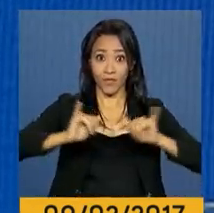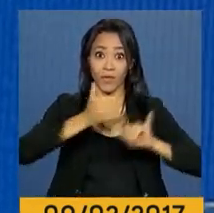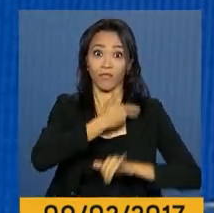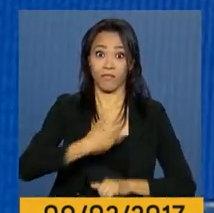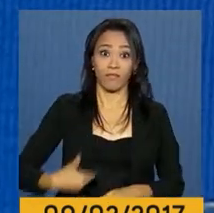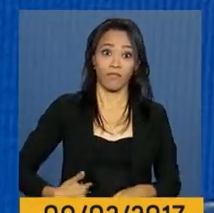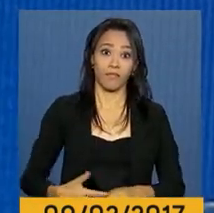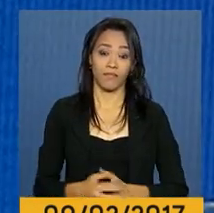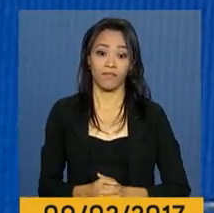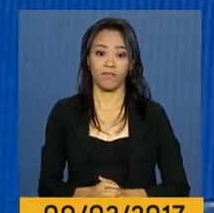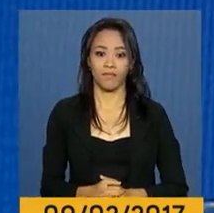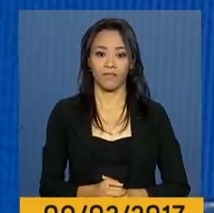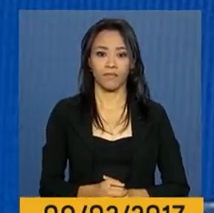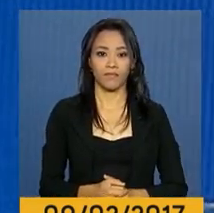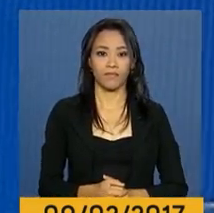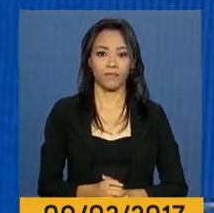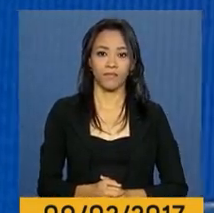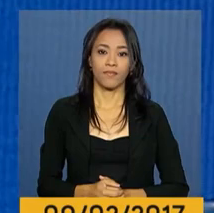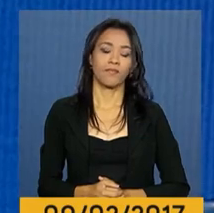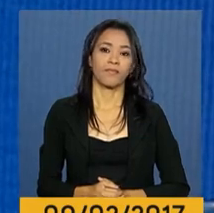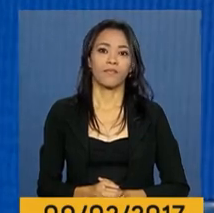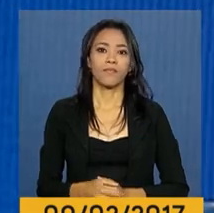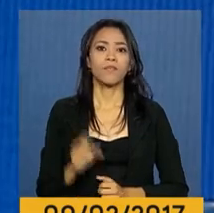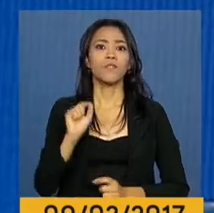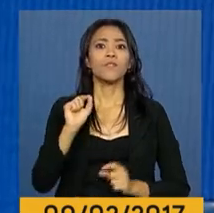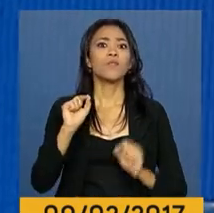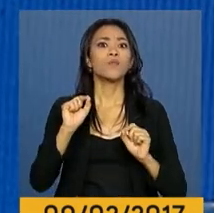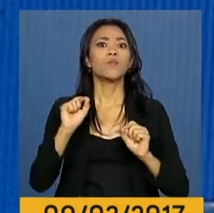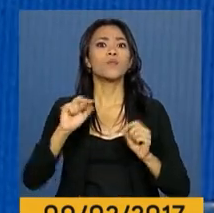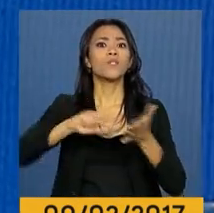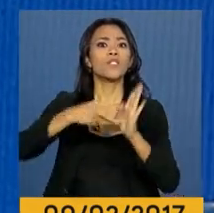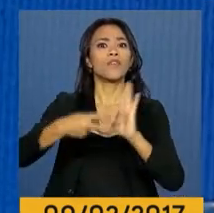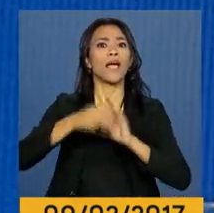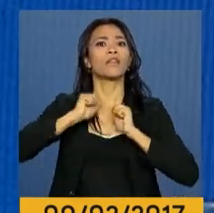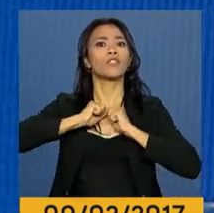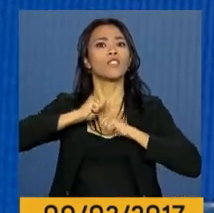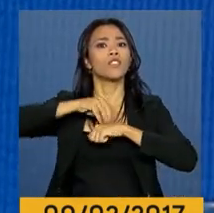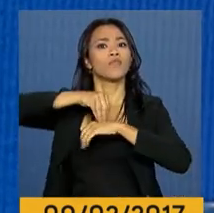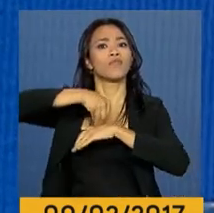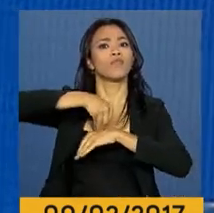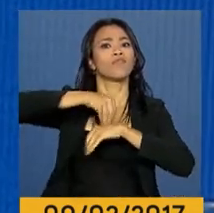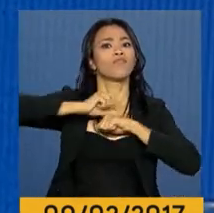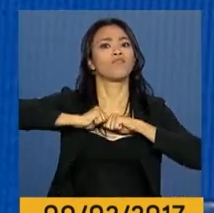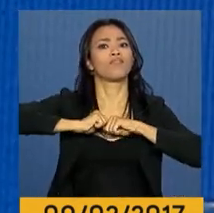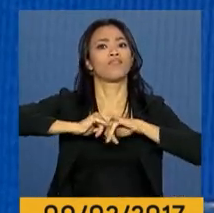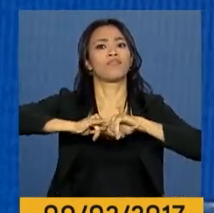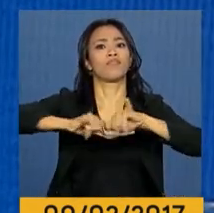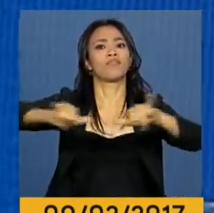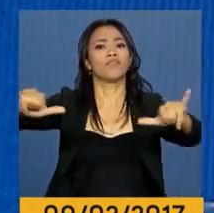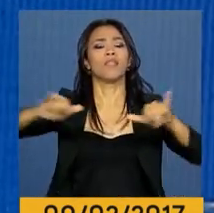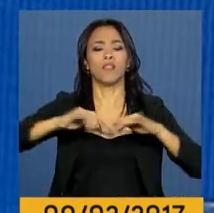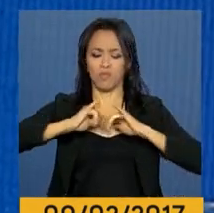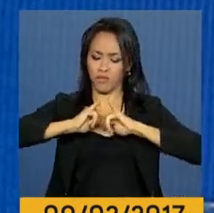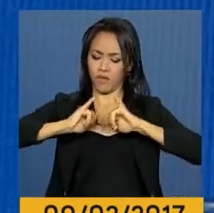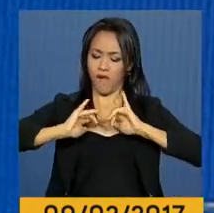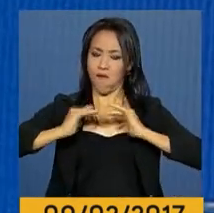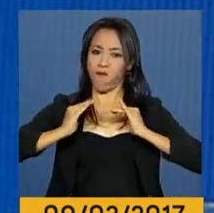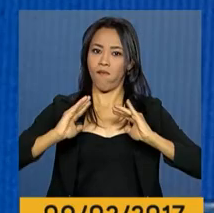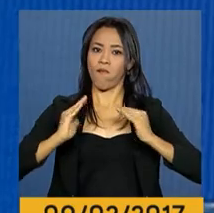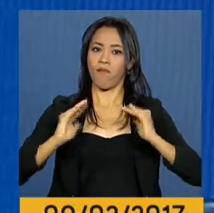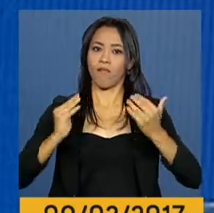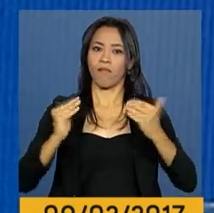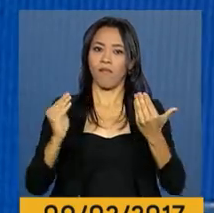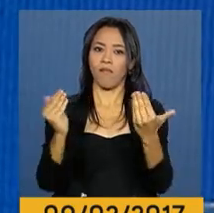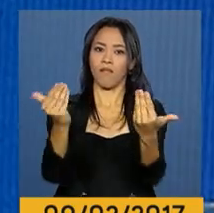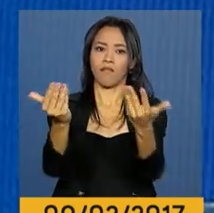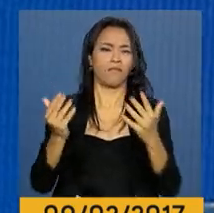propaganda propaganda no sentido de propagar no sentido de divulgar não de falsear não é então